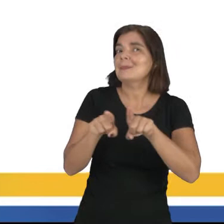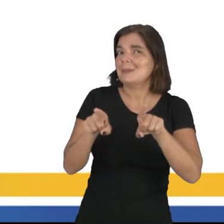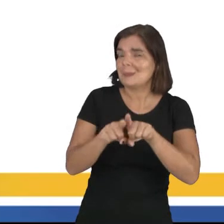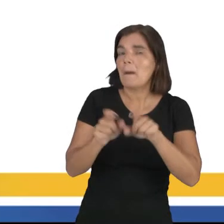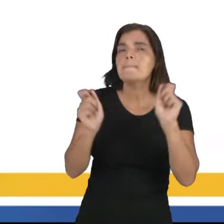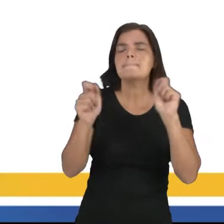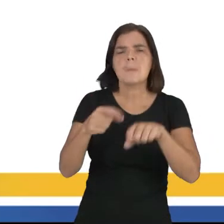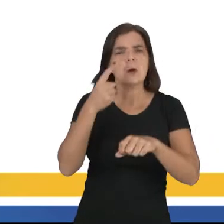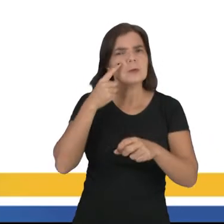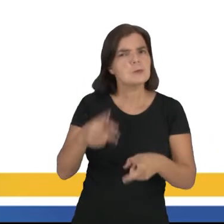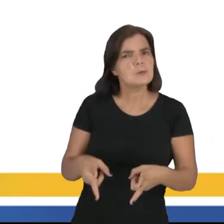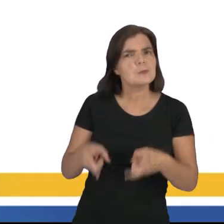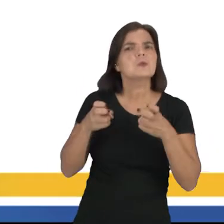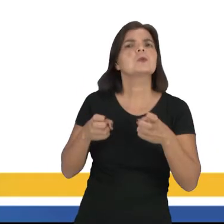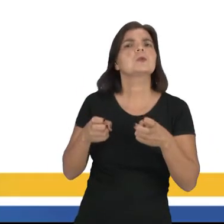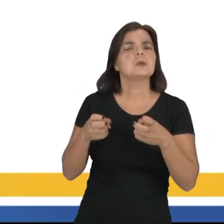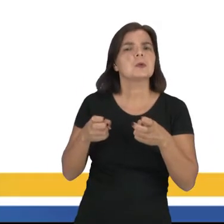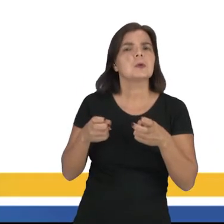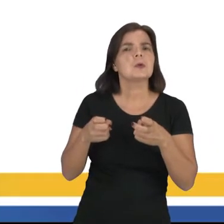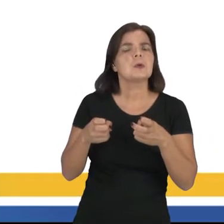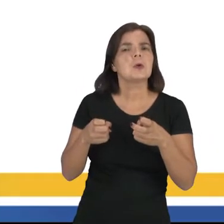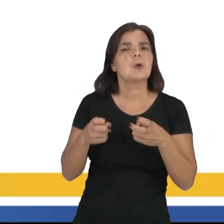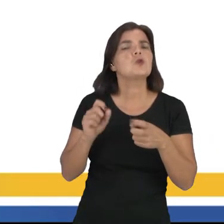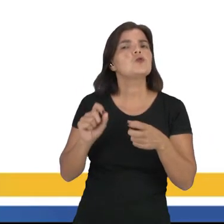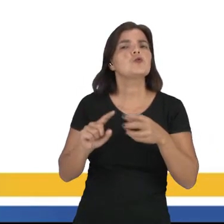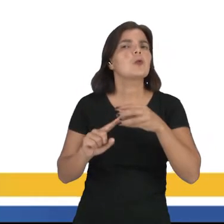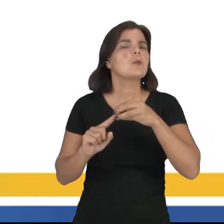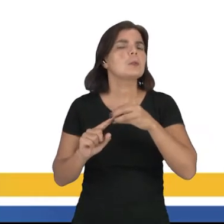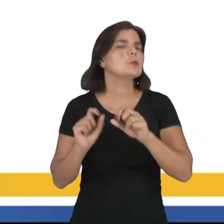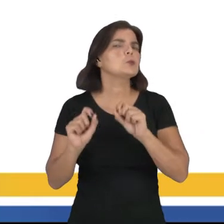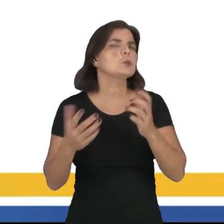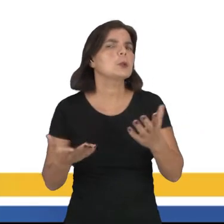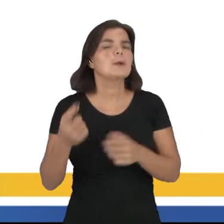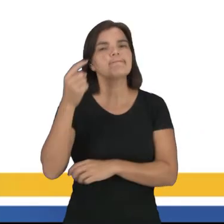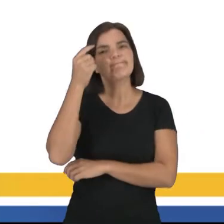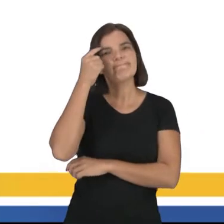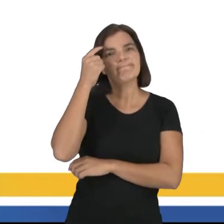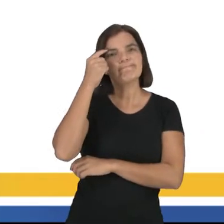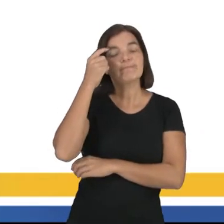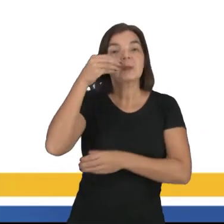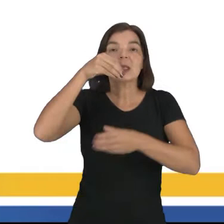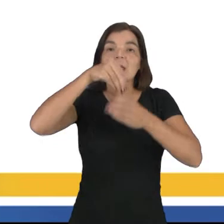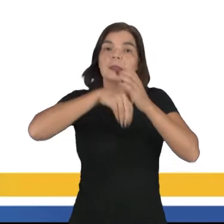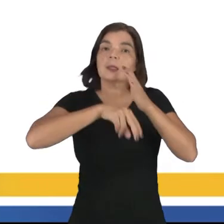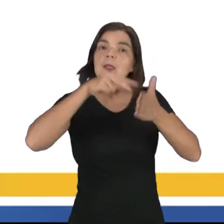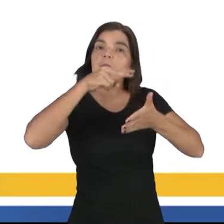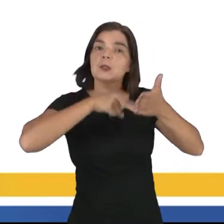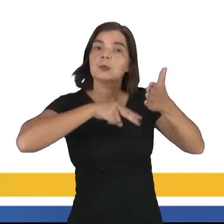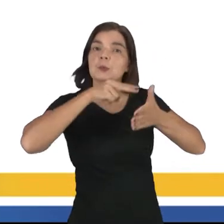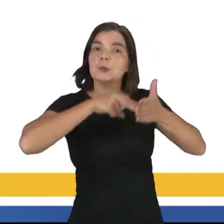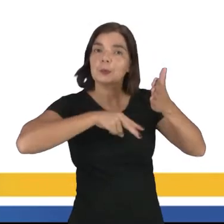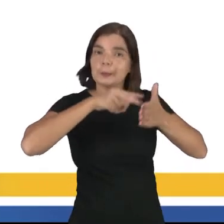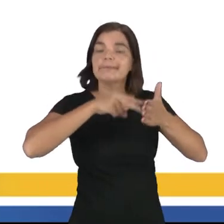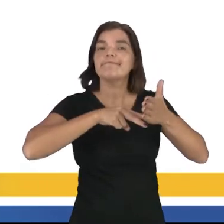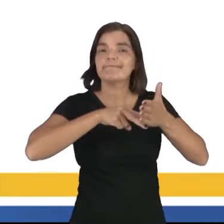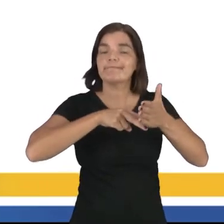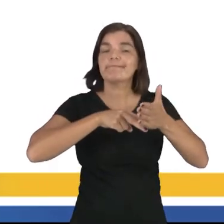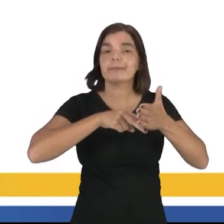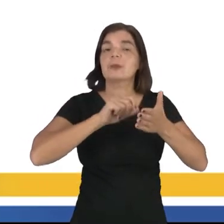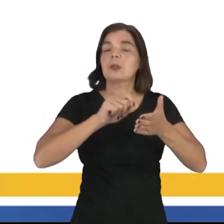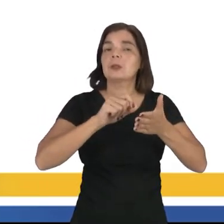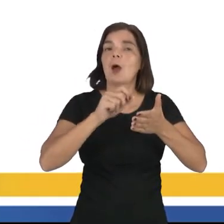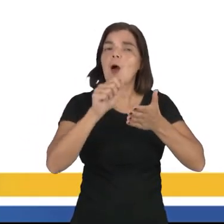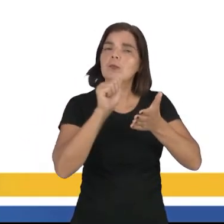também, gente, você pode perceber que pode ter a intenção de refletir. Dentro da leitura, dentro da